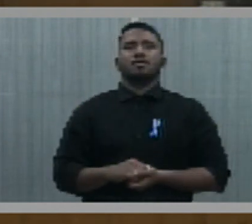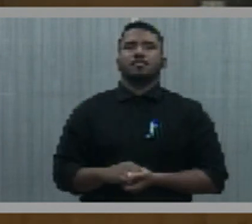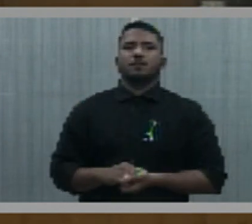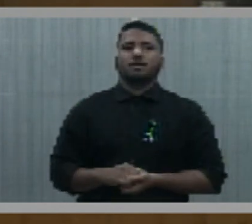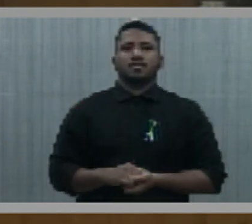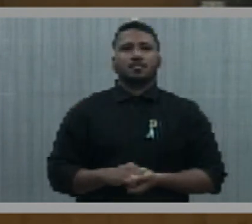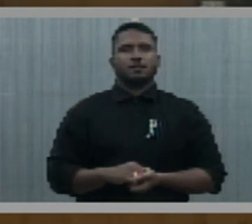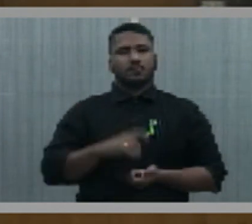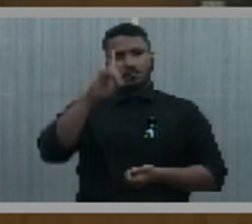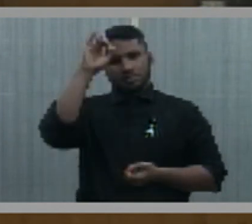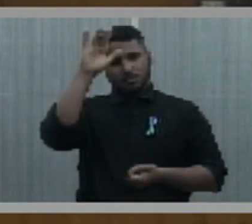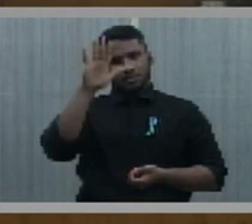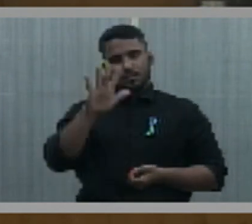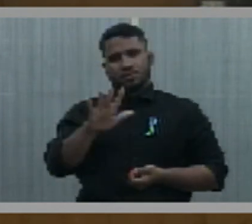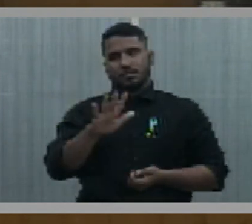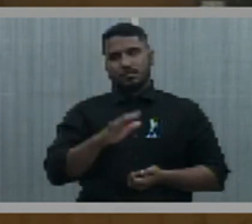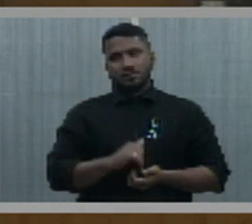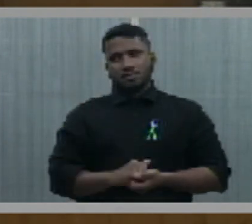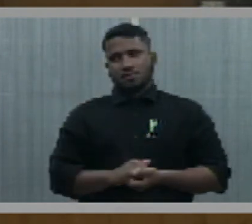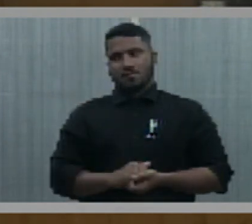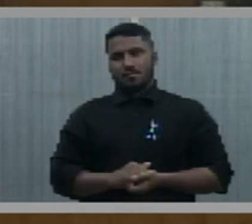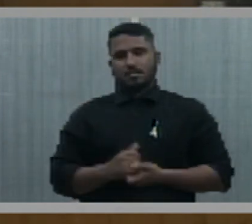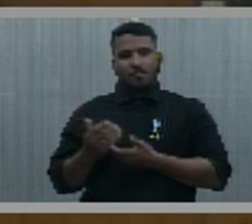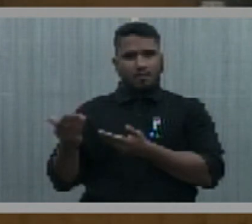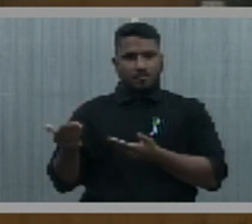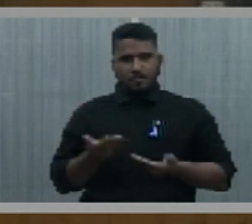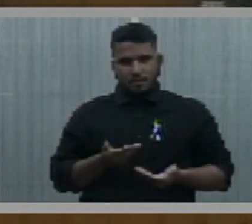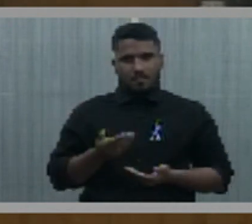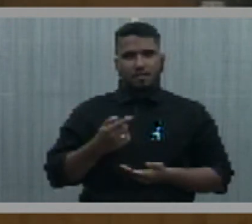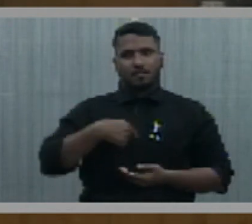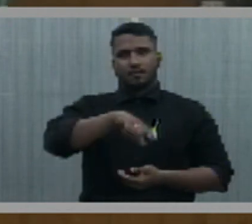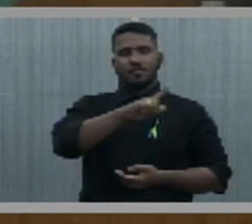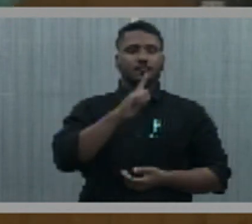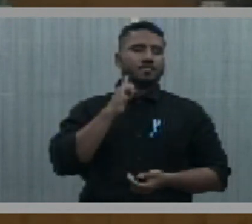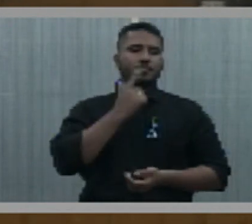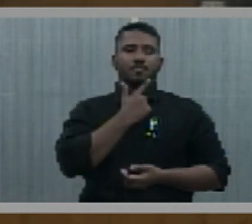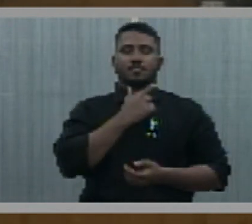as bênçãos de Deus e convidá-los para um